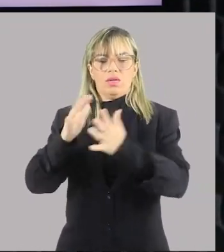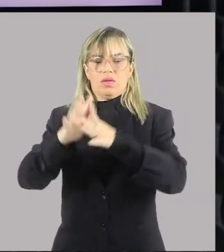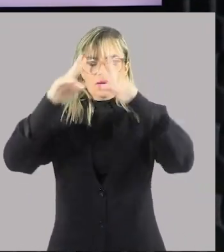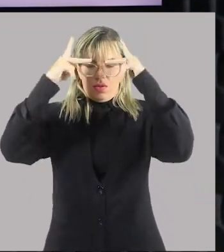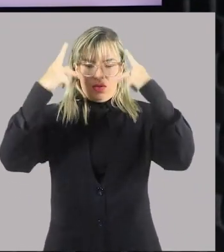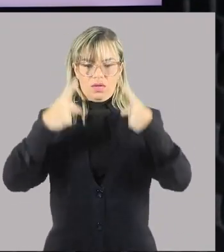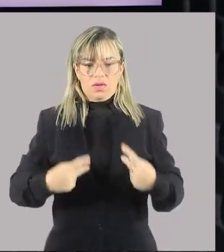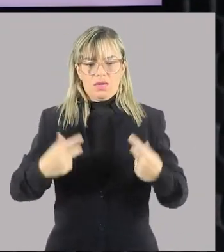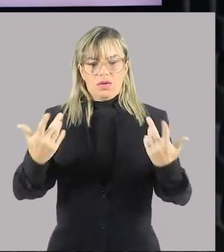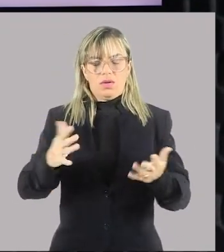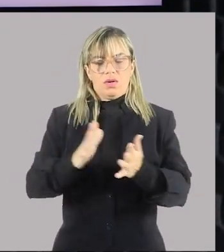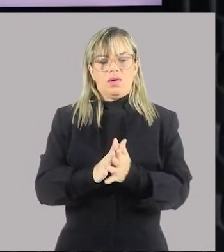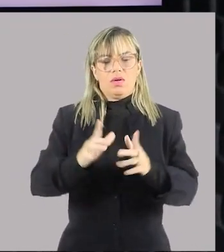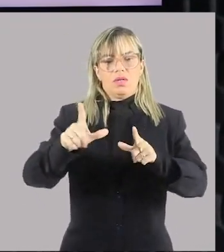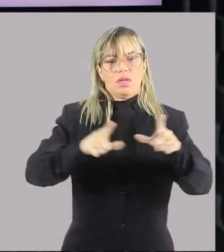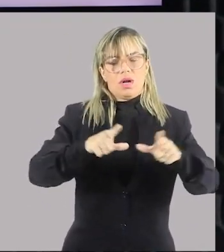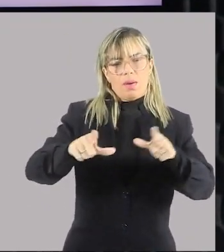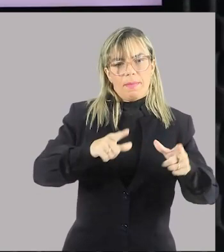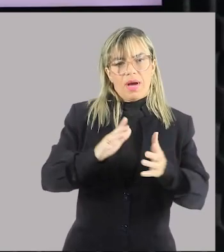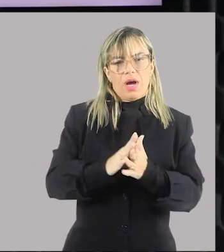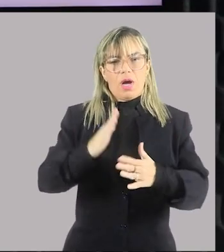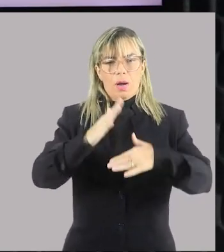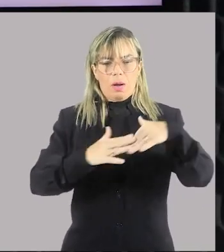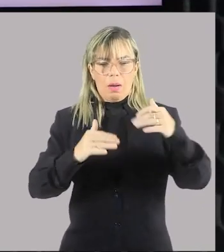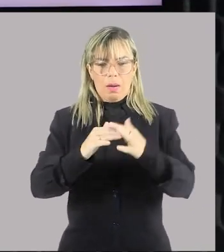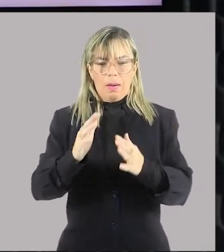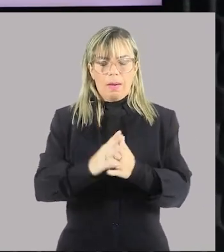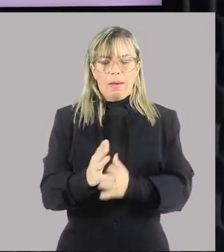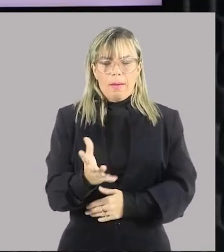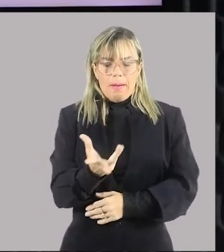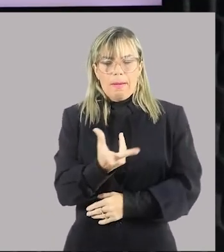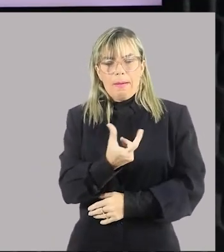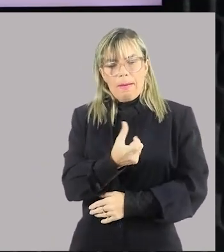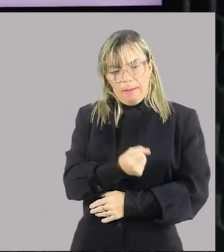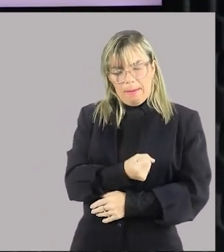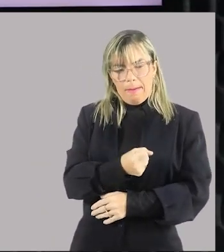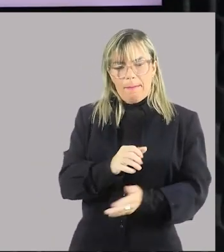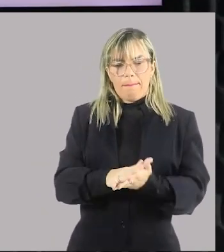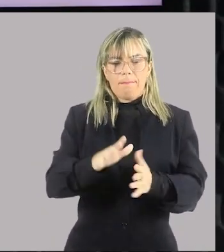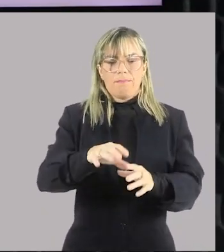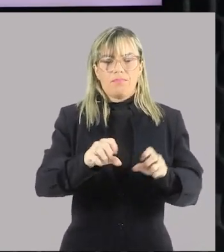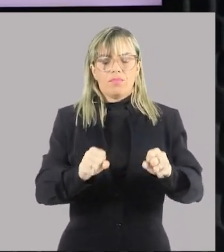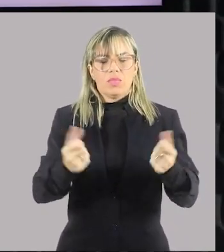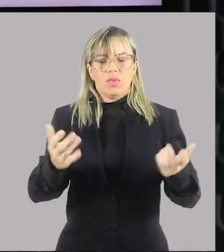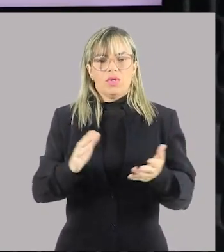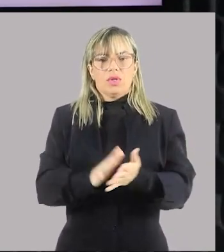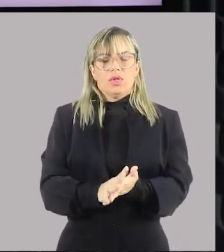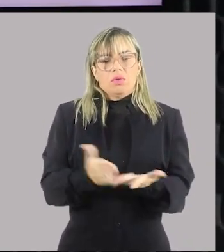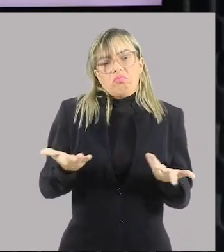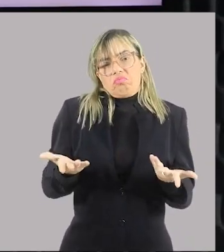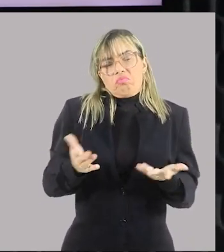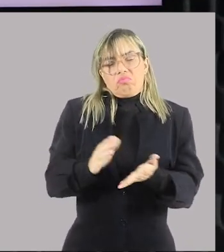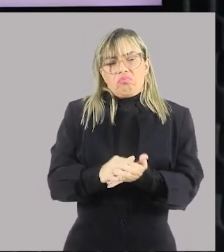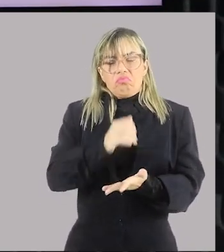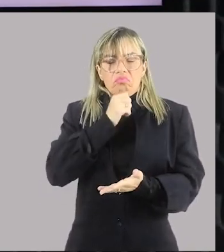estar produzindo mão de obra qualificada. Não adianta ter um aumento dessa